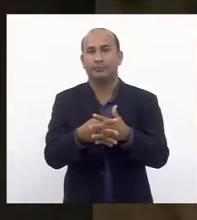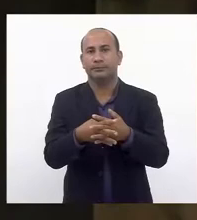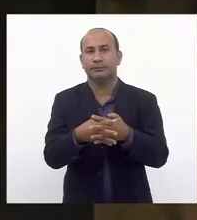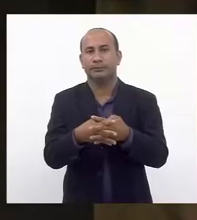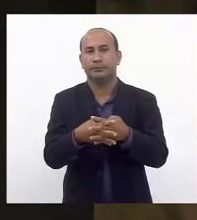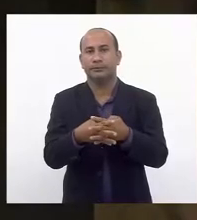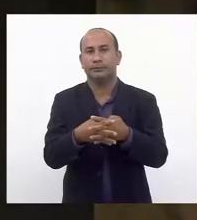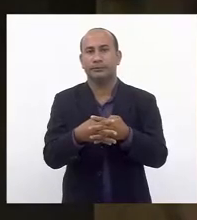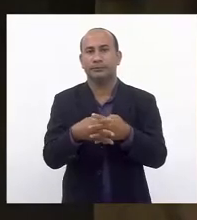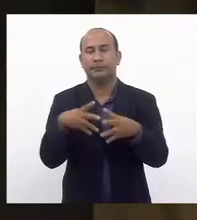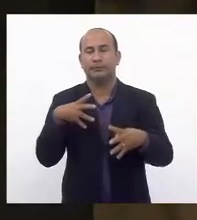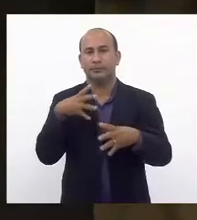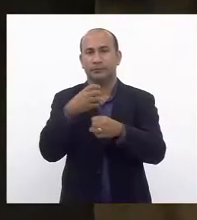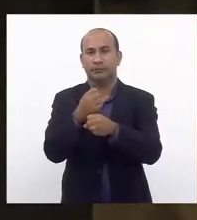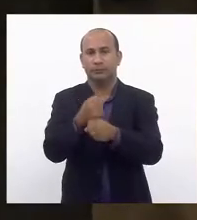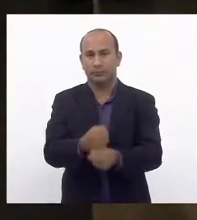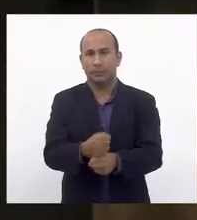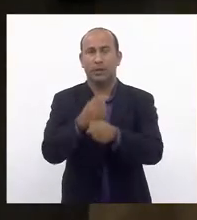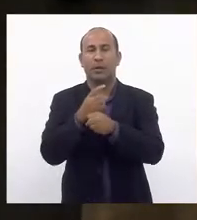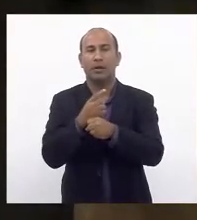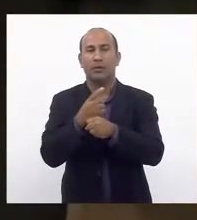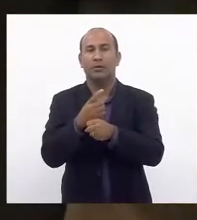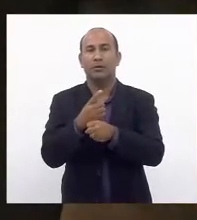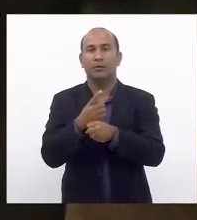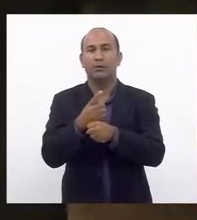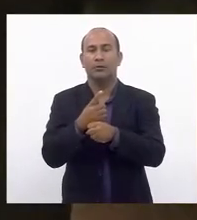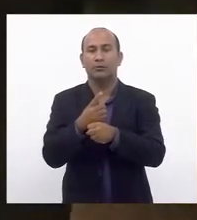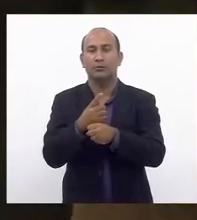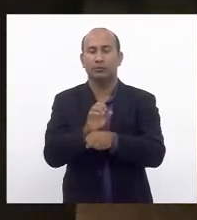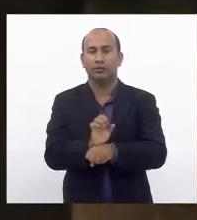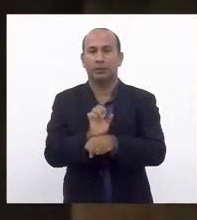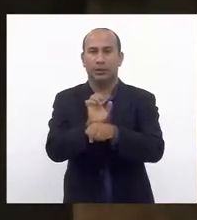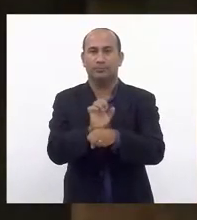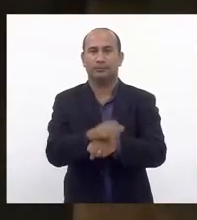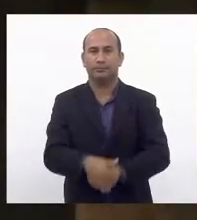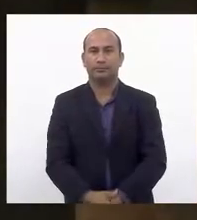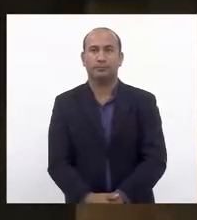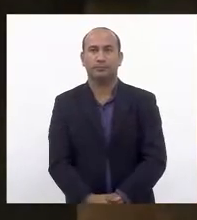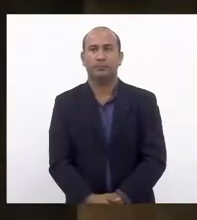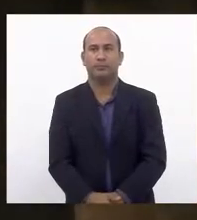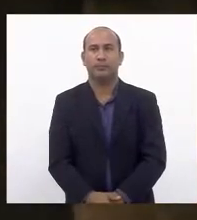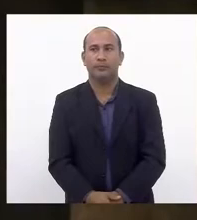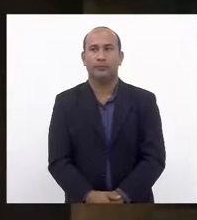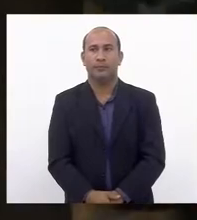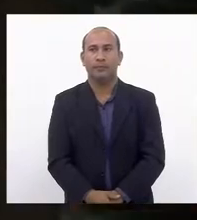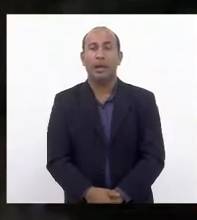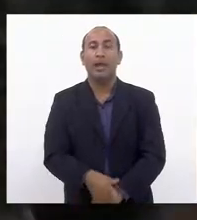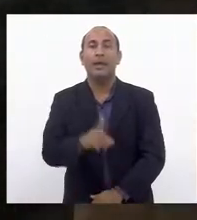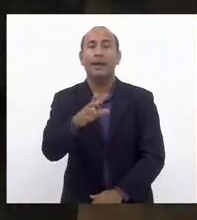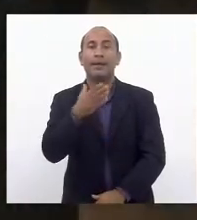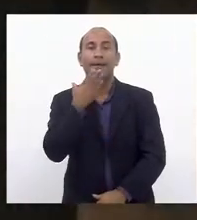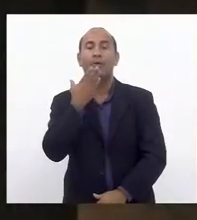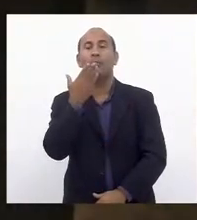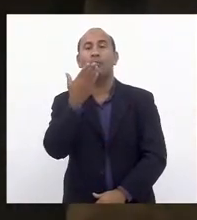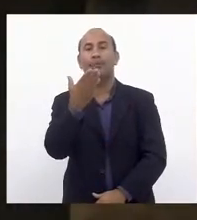a lei orgânica complementar do Tribunal de Contas do Estado. E naquela